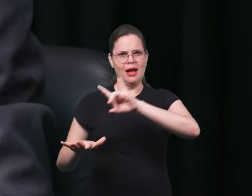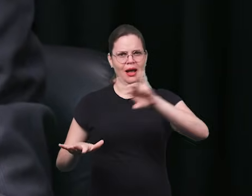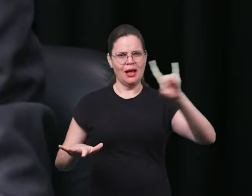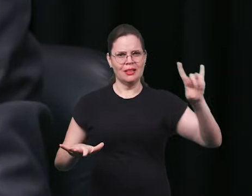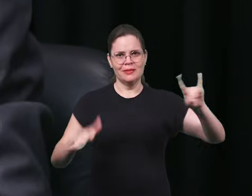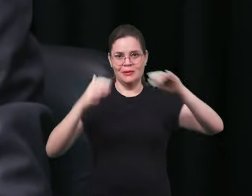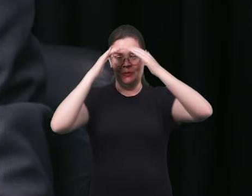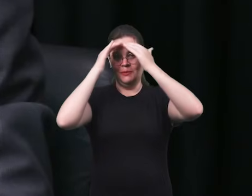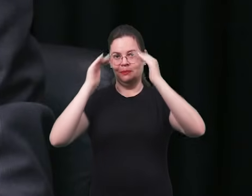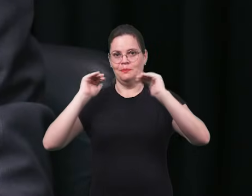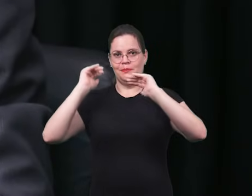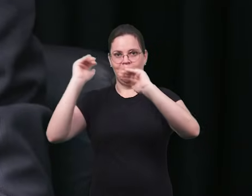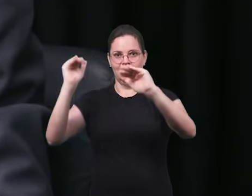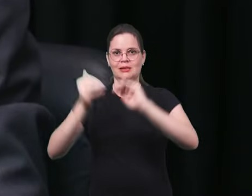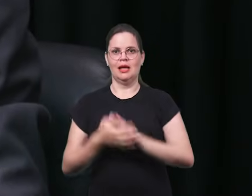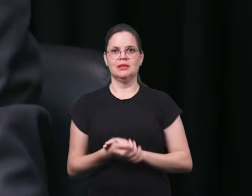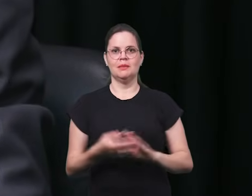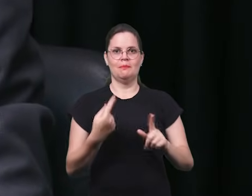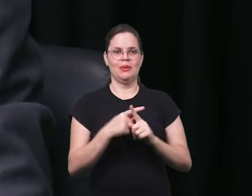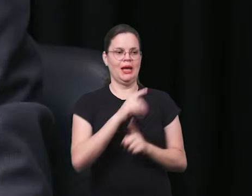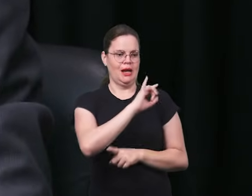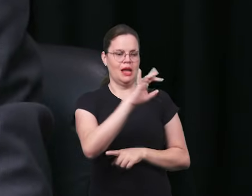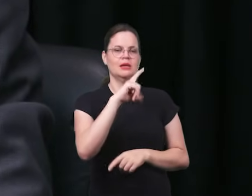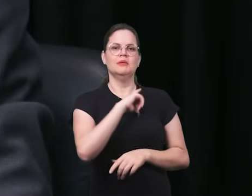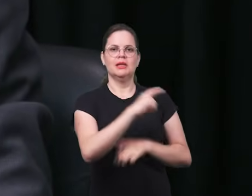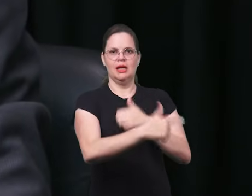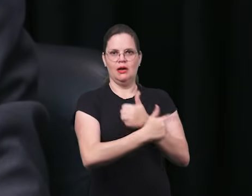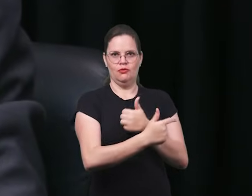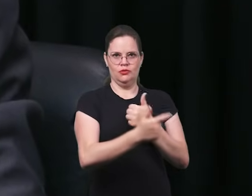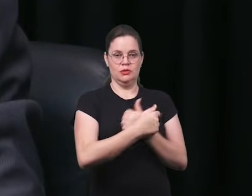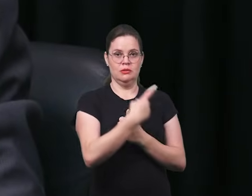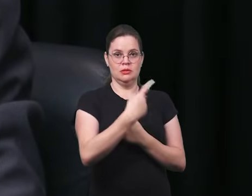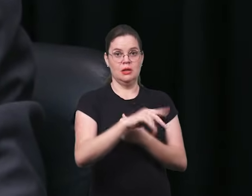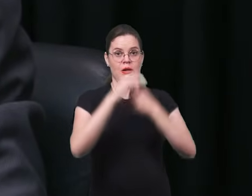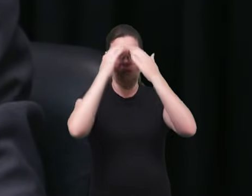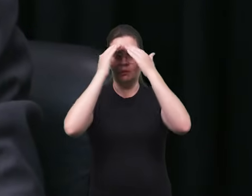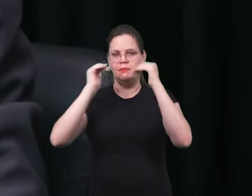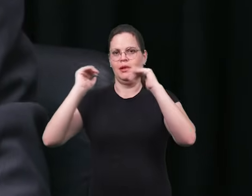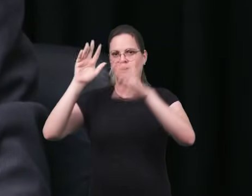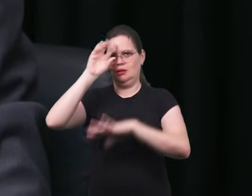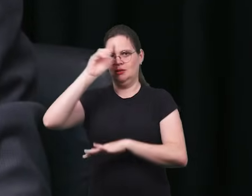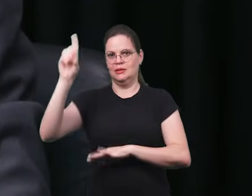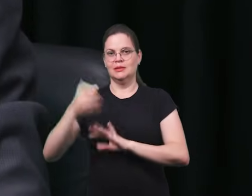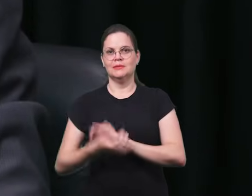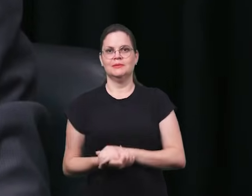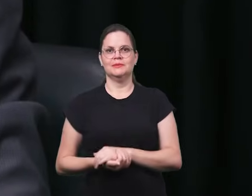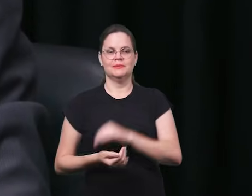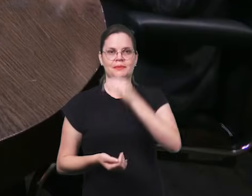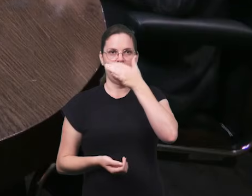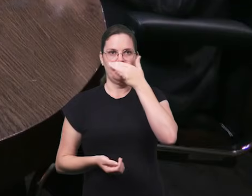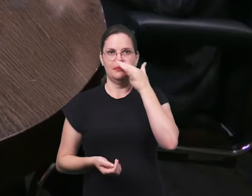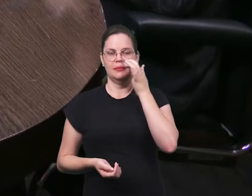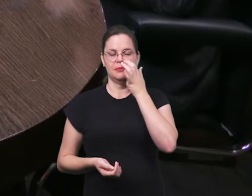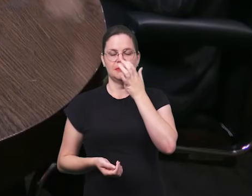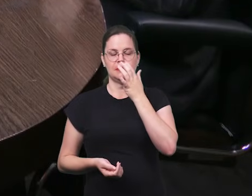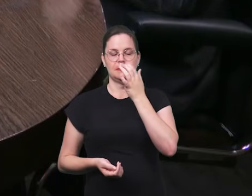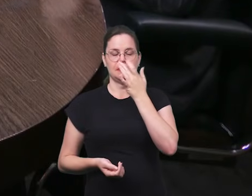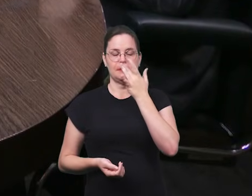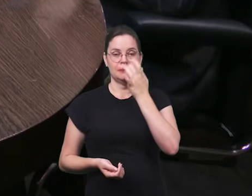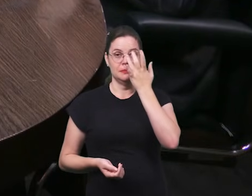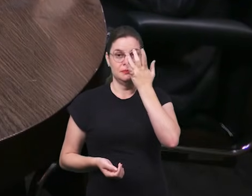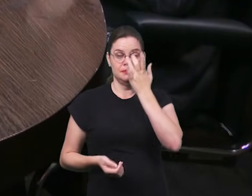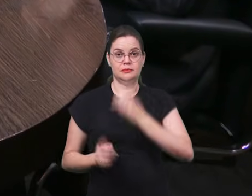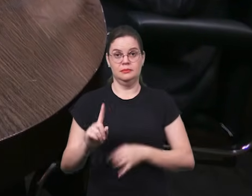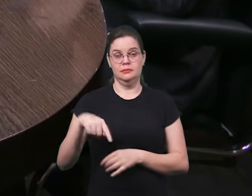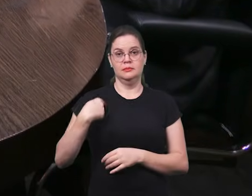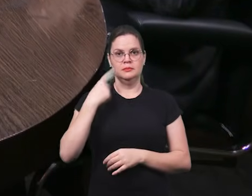obedece dentro da sua esfera de competência à ordem A ordem de do Deus. Criador. Do Criador, né? Tá certo? E você vai ver essa expressão também,